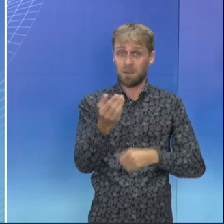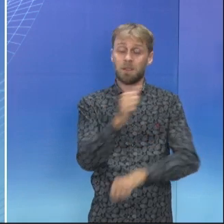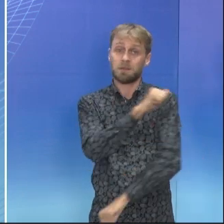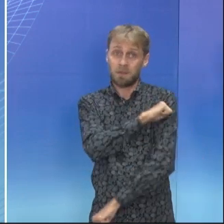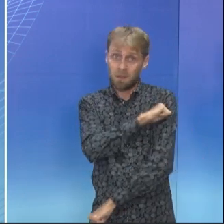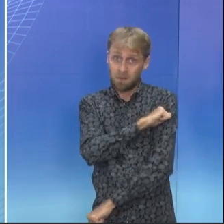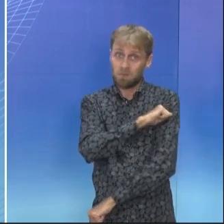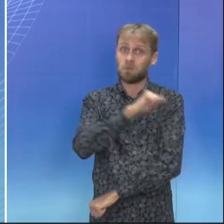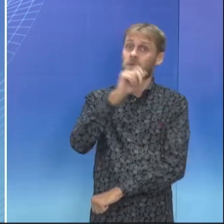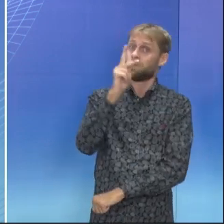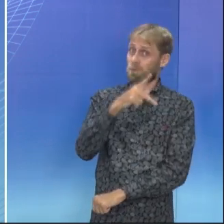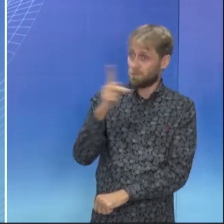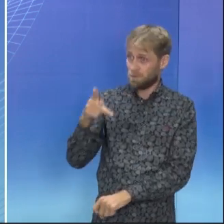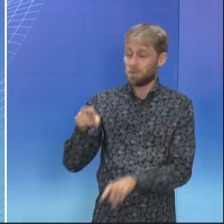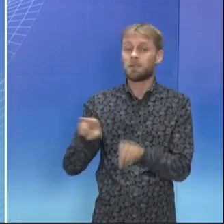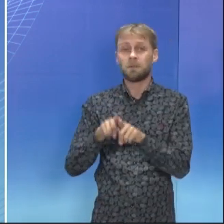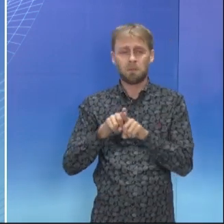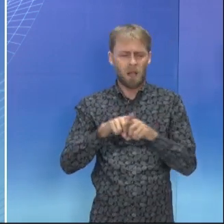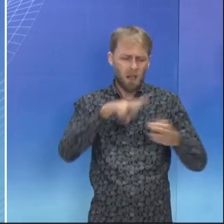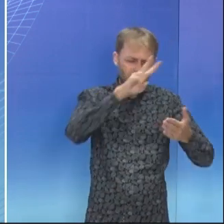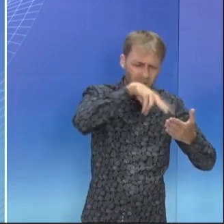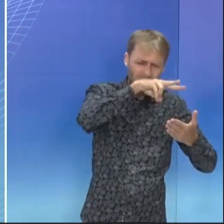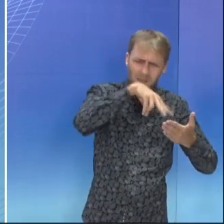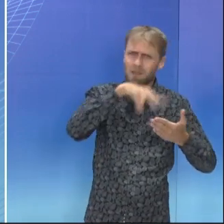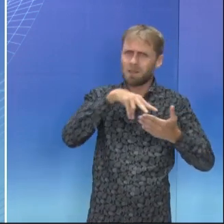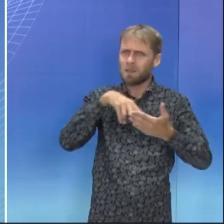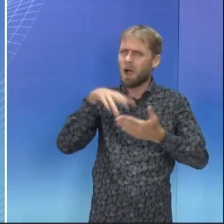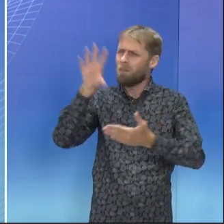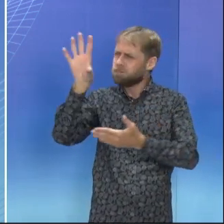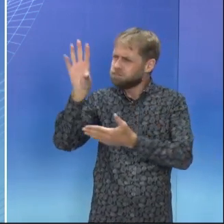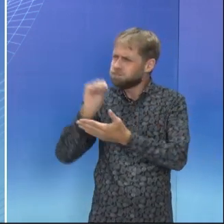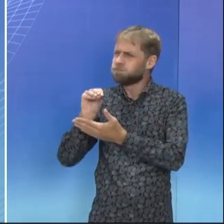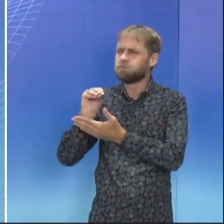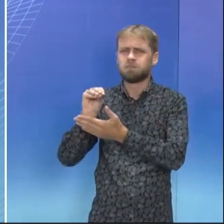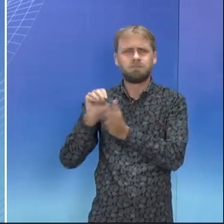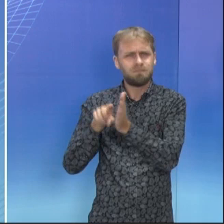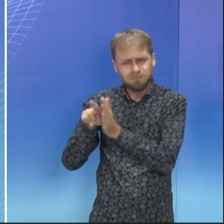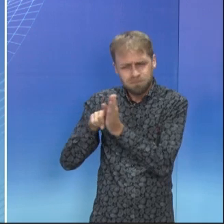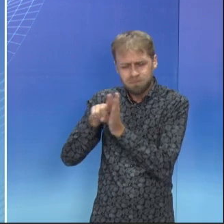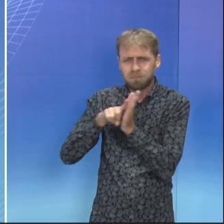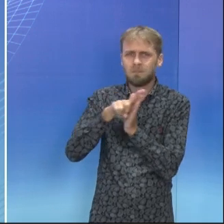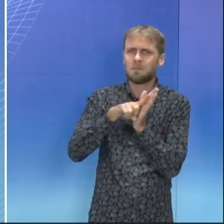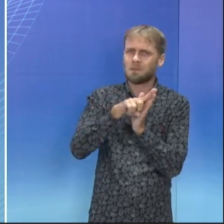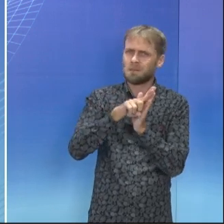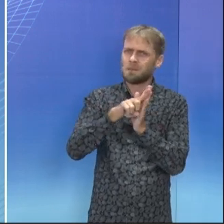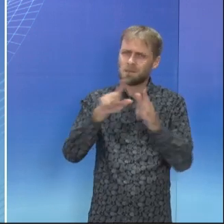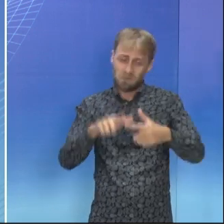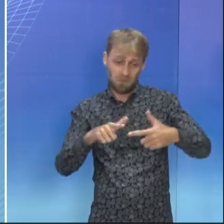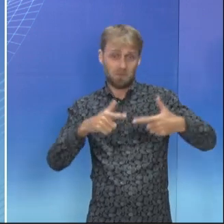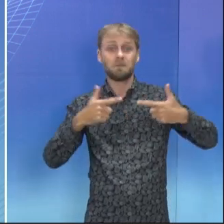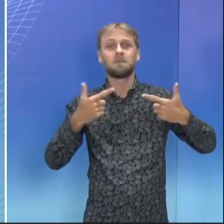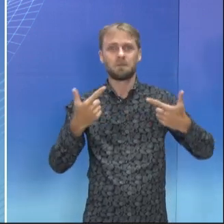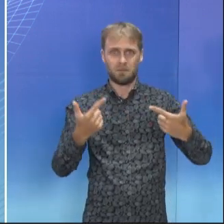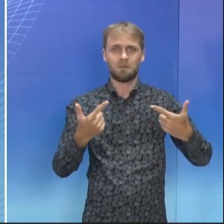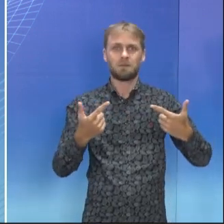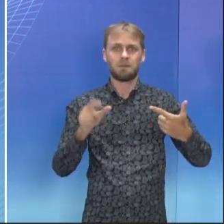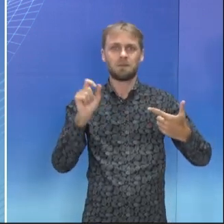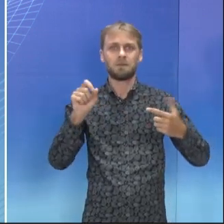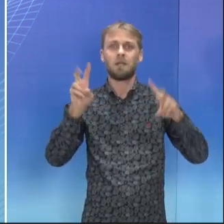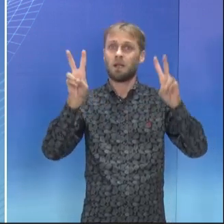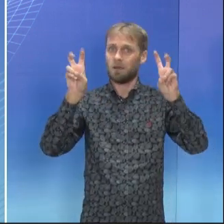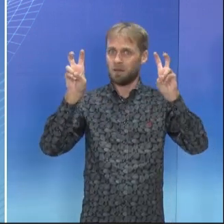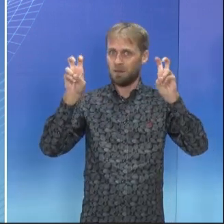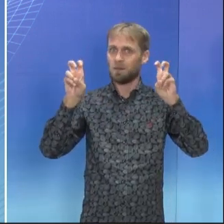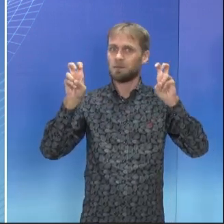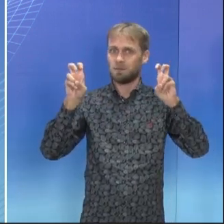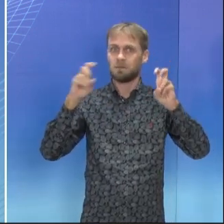professores, leiam, busquem periódicos, façam uma pesquisa nos jornais que tratam da